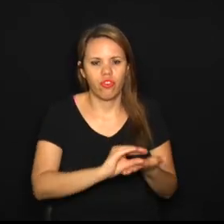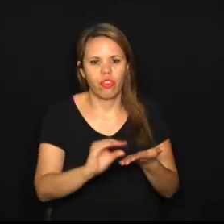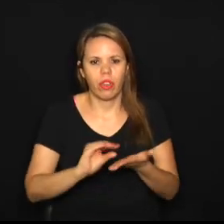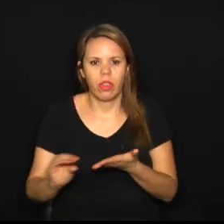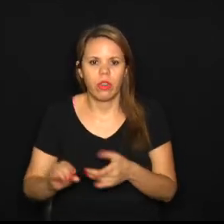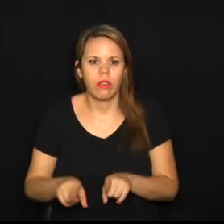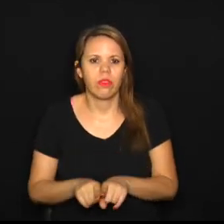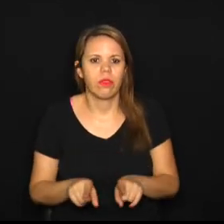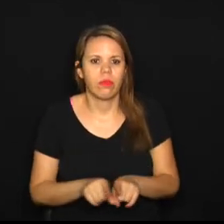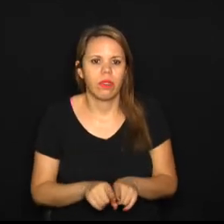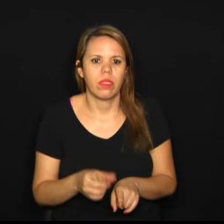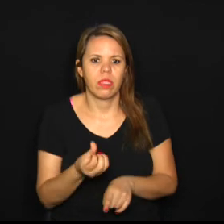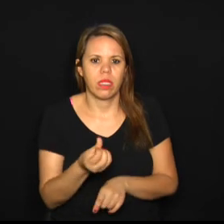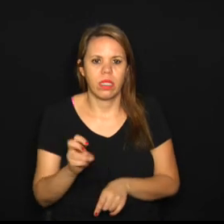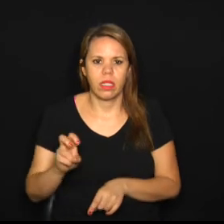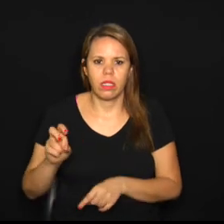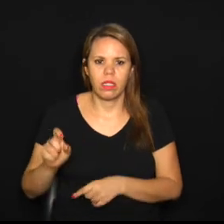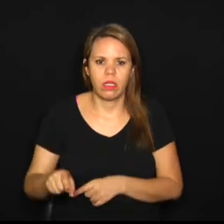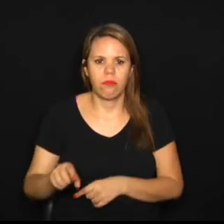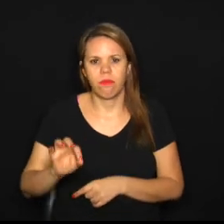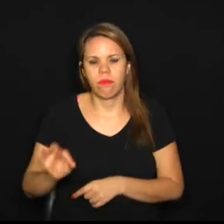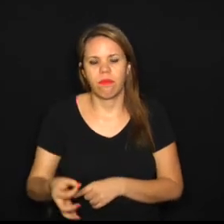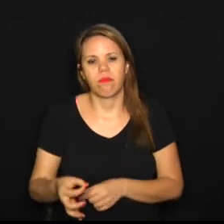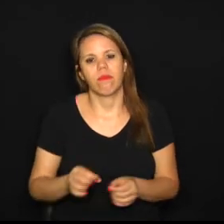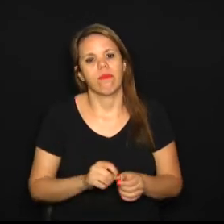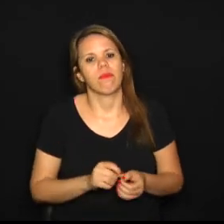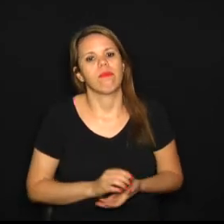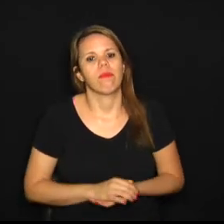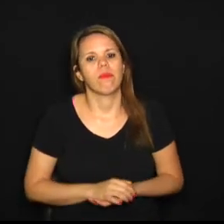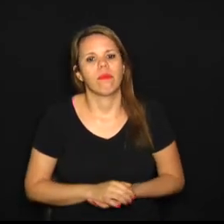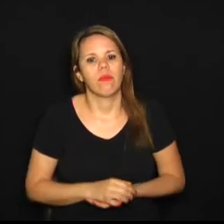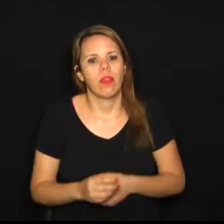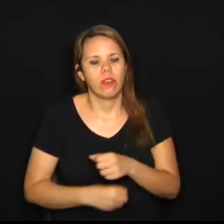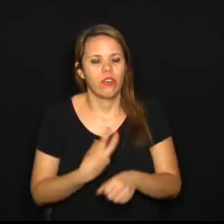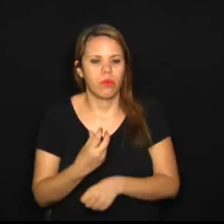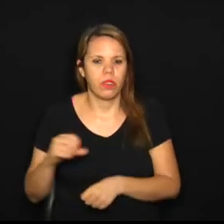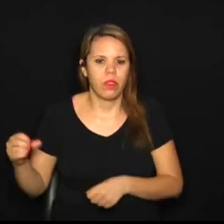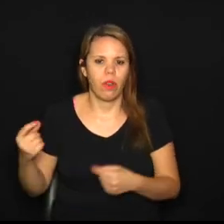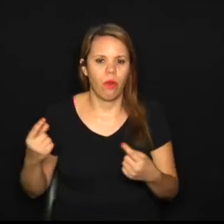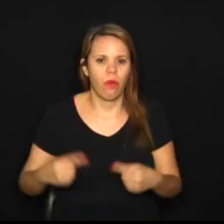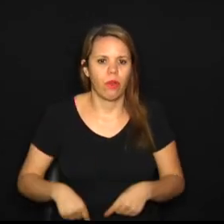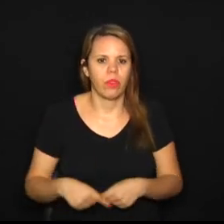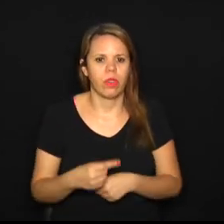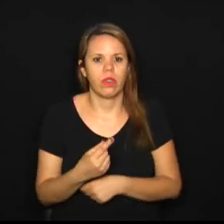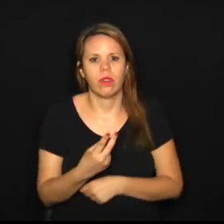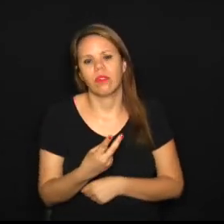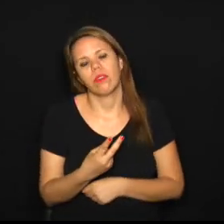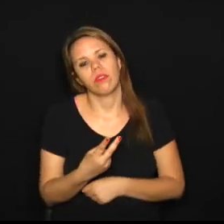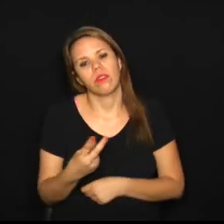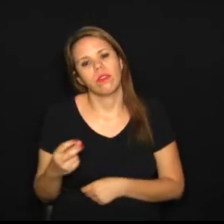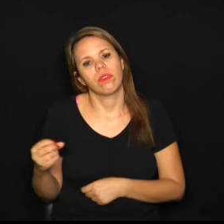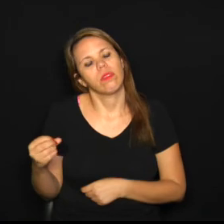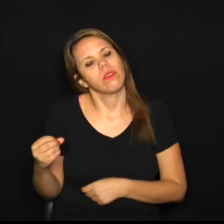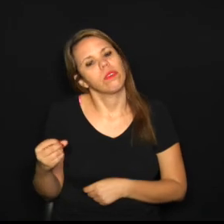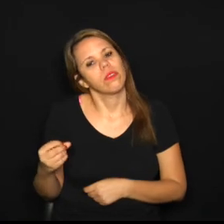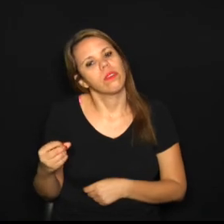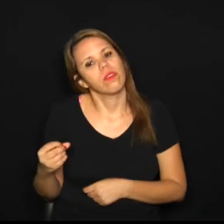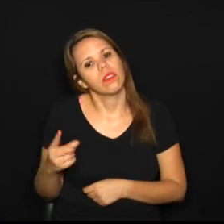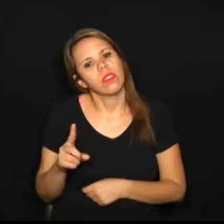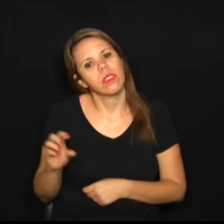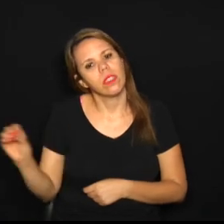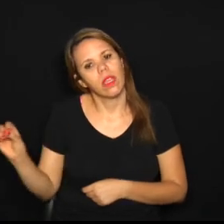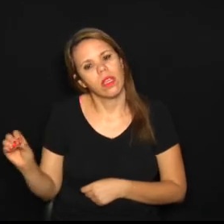com 65.600.000 de repasse em 2019 contra 16.100.000 em 2018.